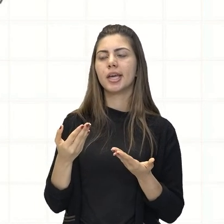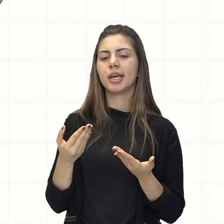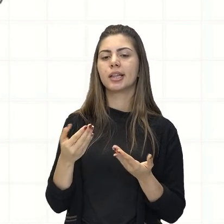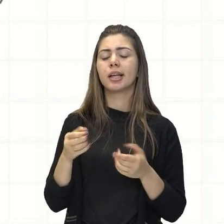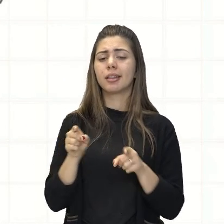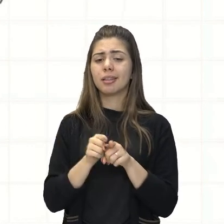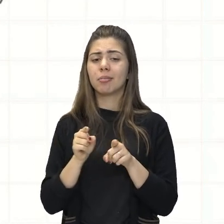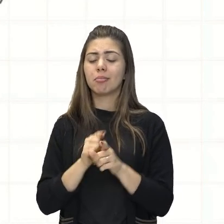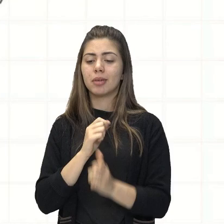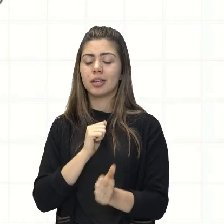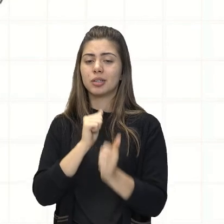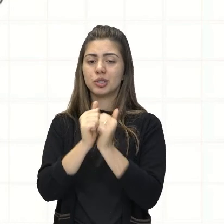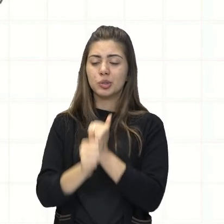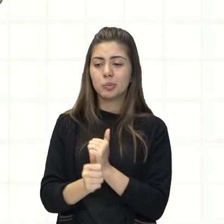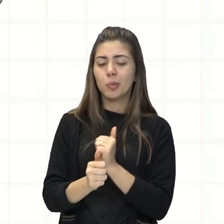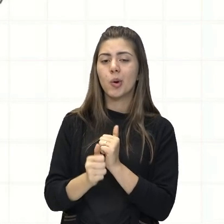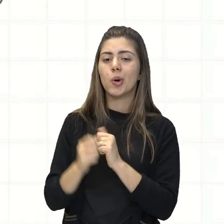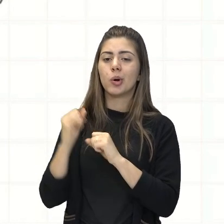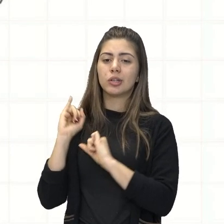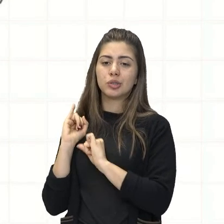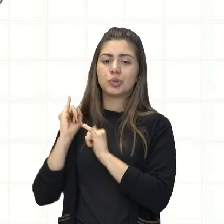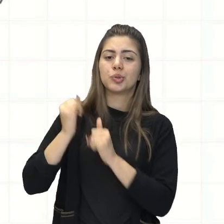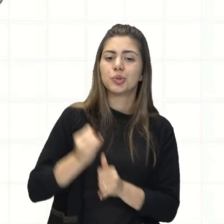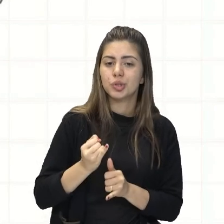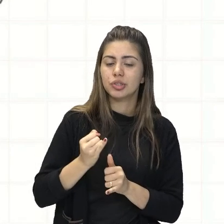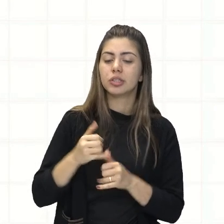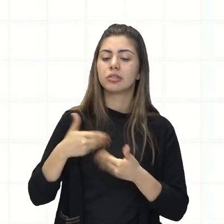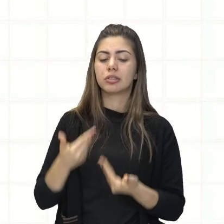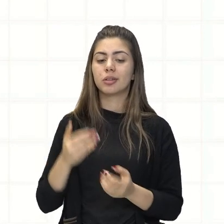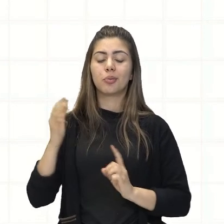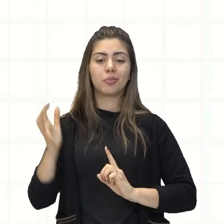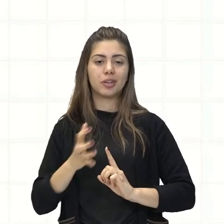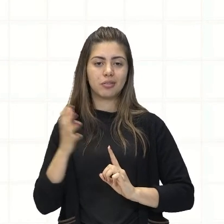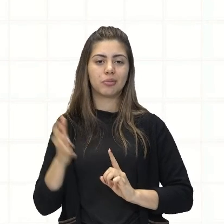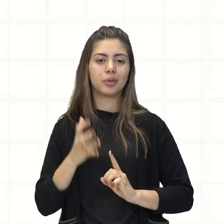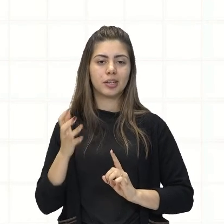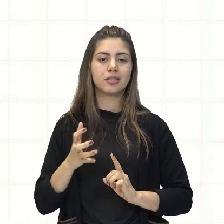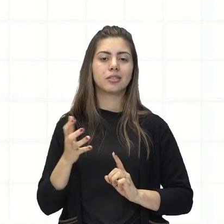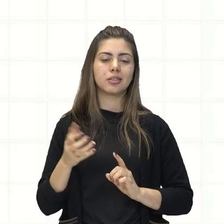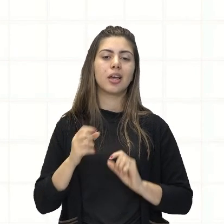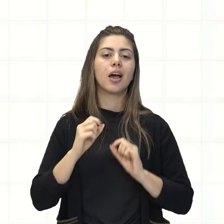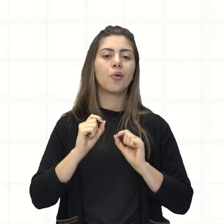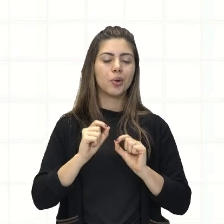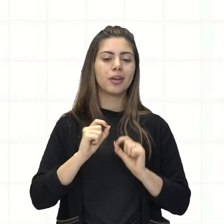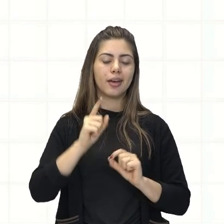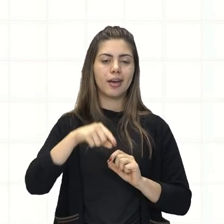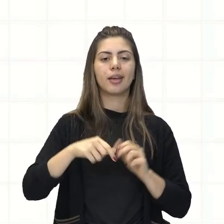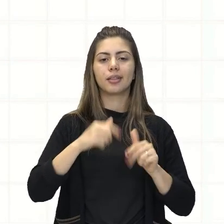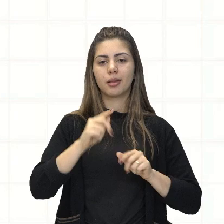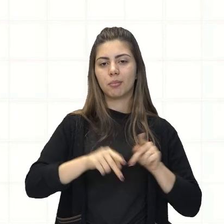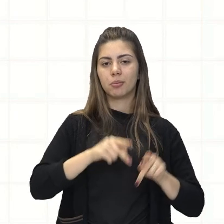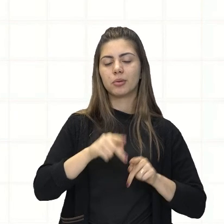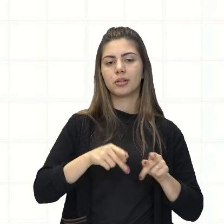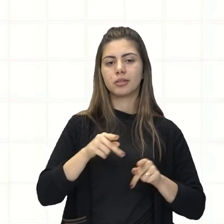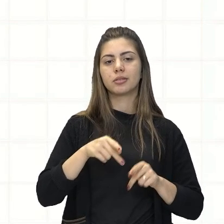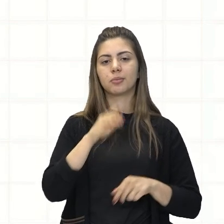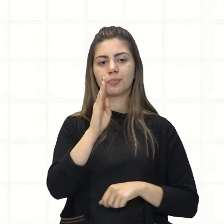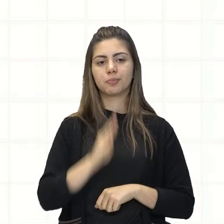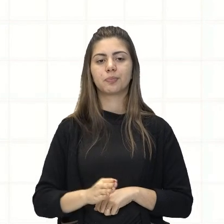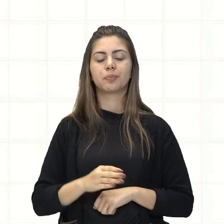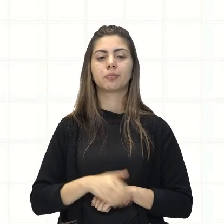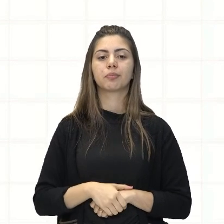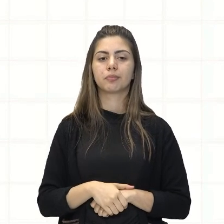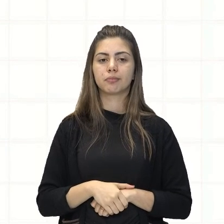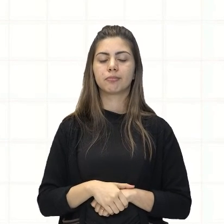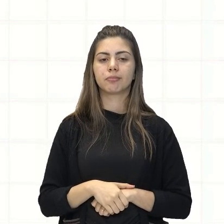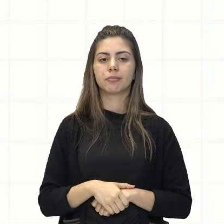esportes, o jiu-jitsu, então vão trazer essa contribuição para a formação da população brasileira. Temos também